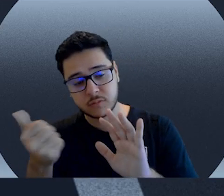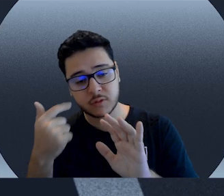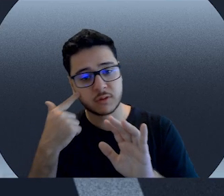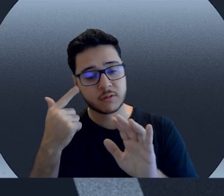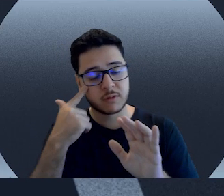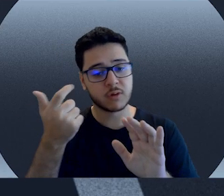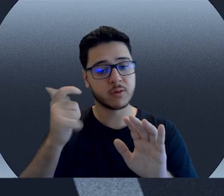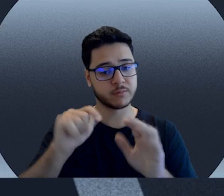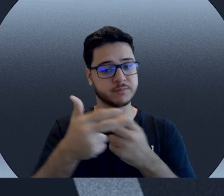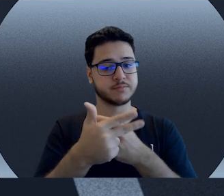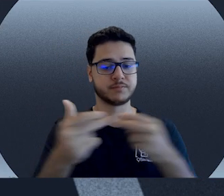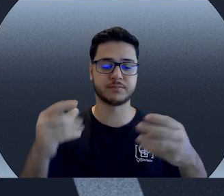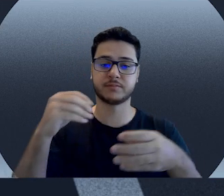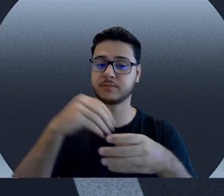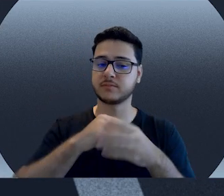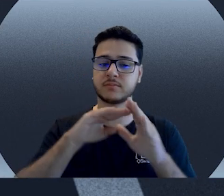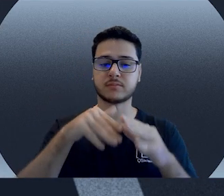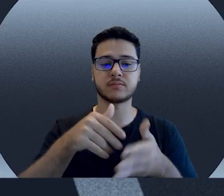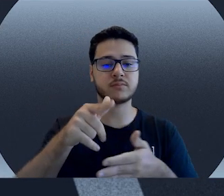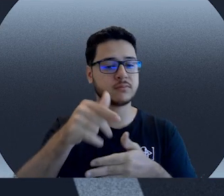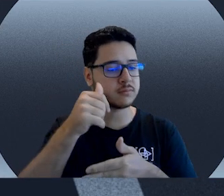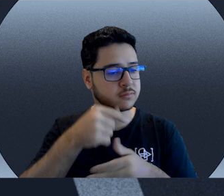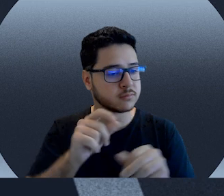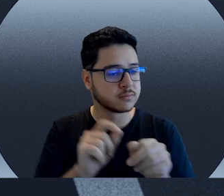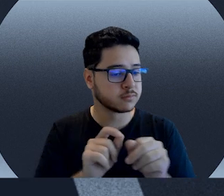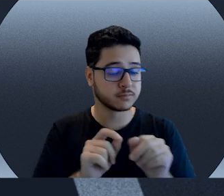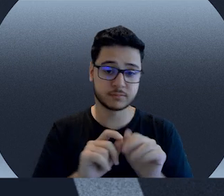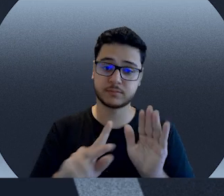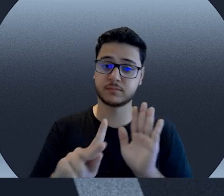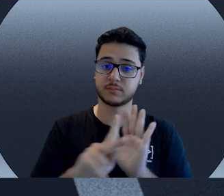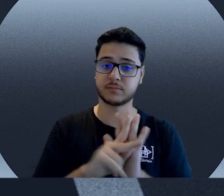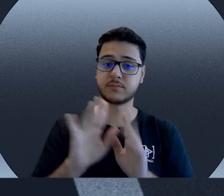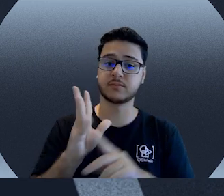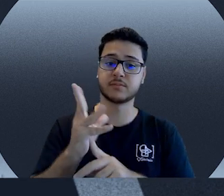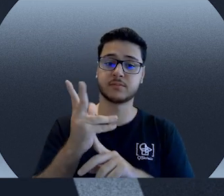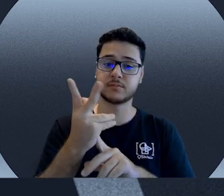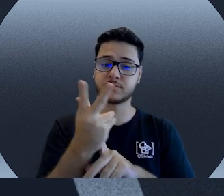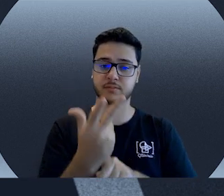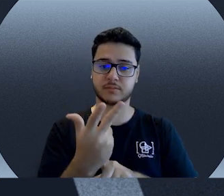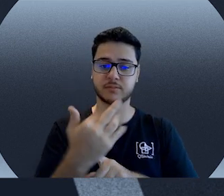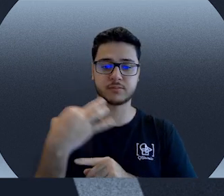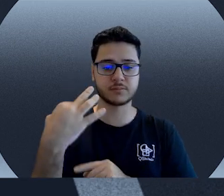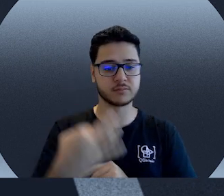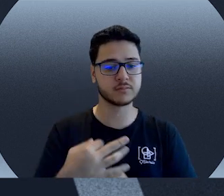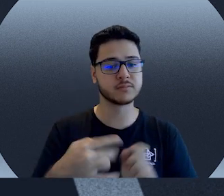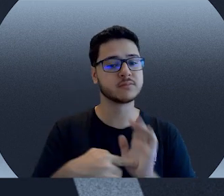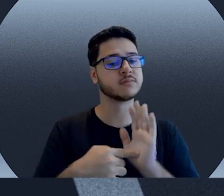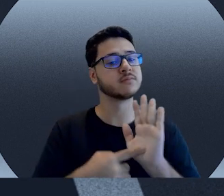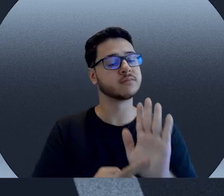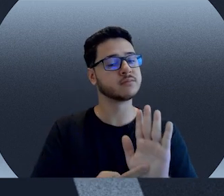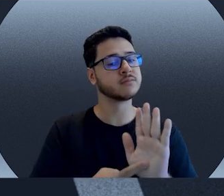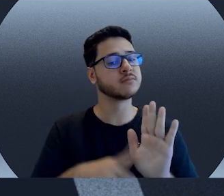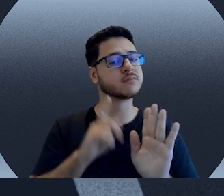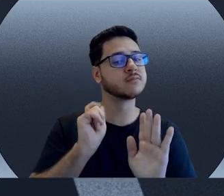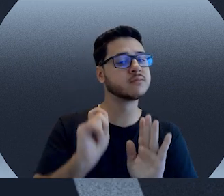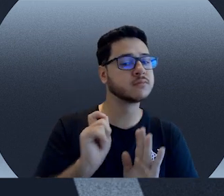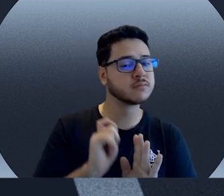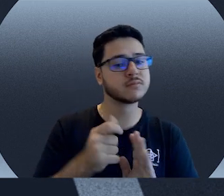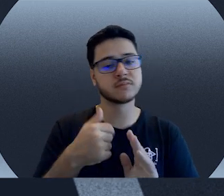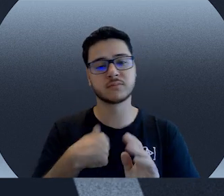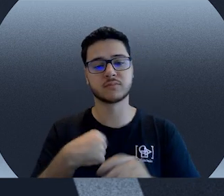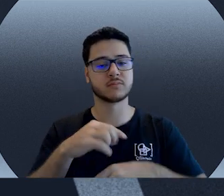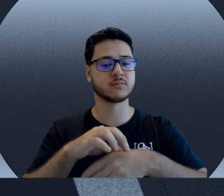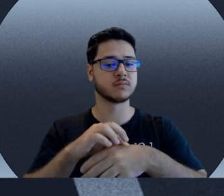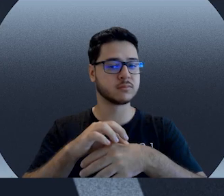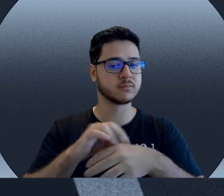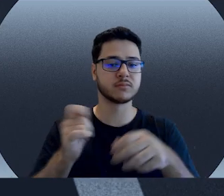outras coisas. Então, ela faz um pouco isso com a própria obra de arte dela. Ela tende a trazer esse visco, essa